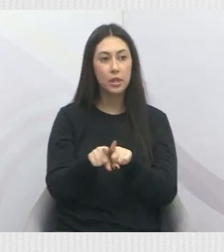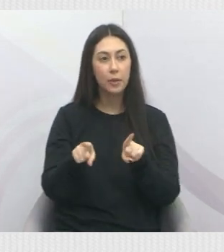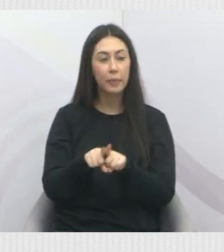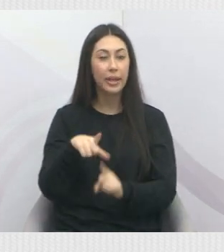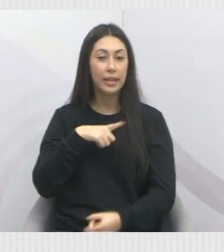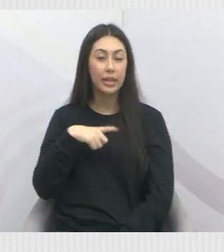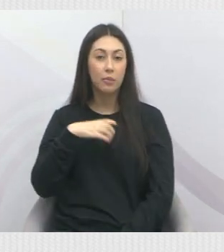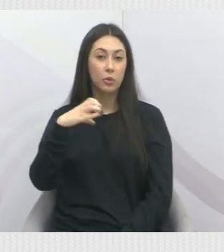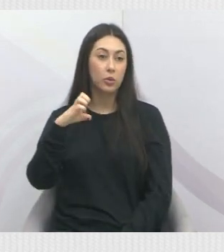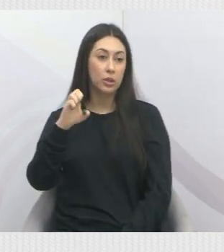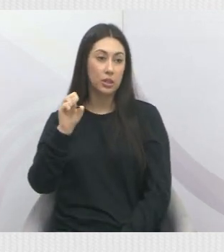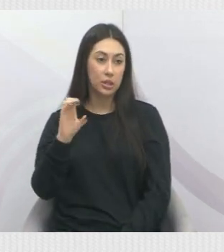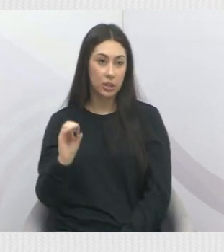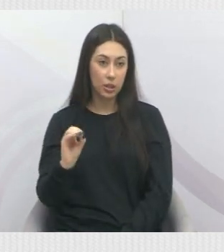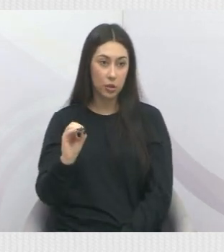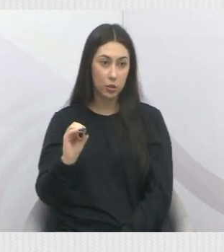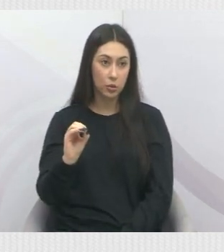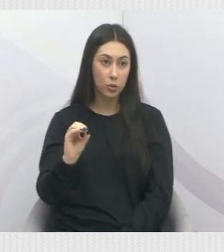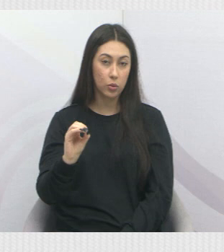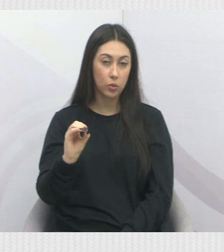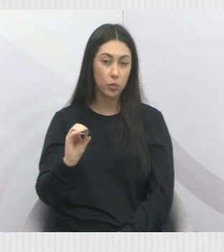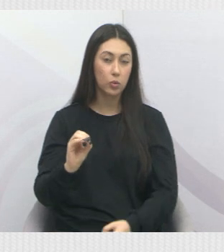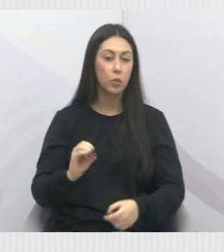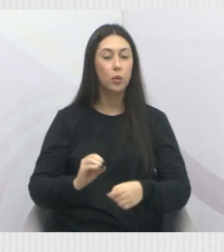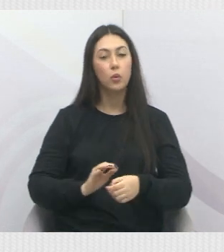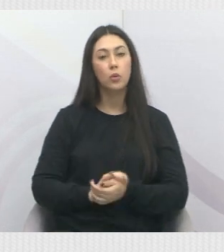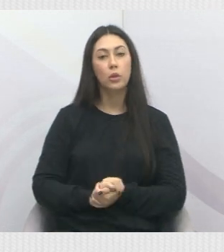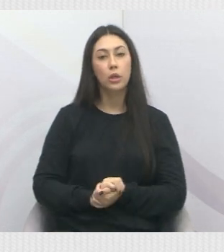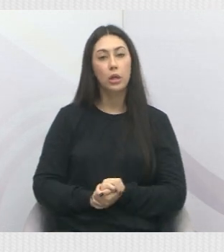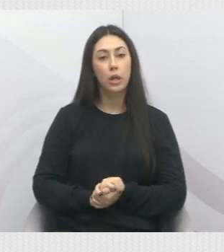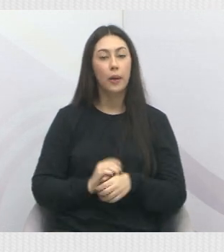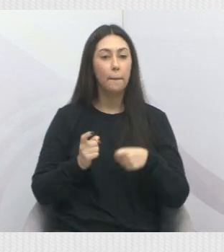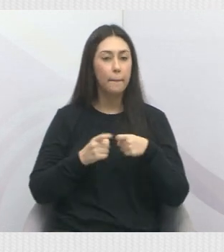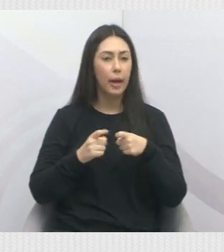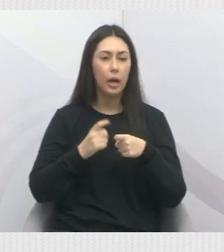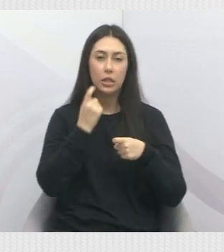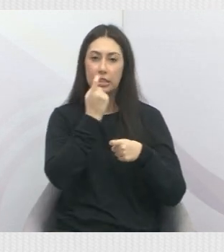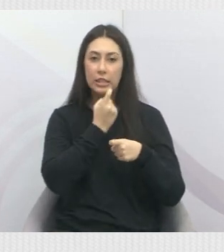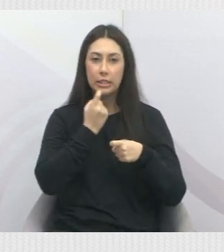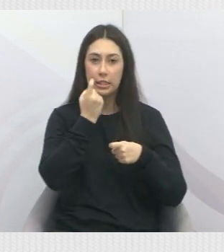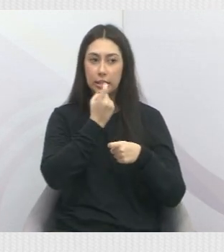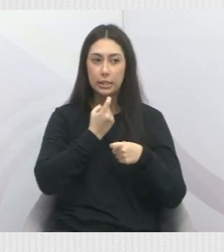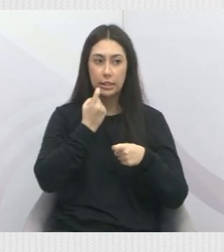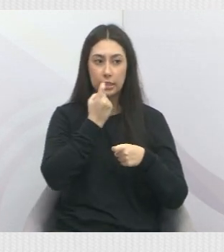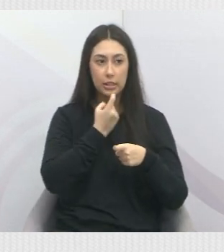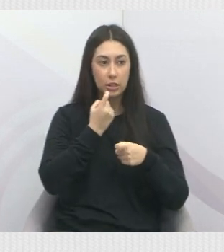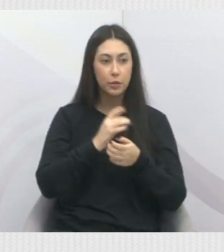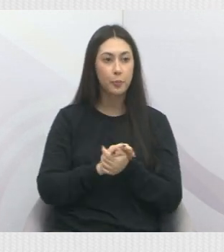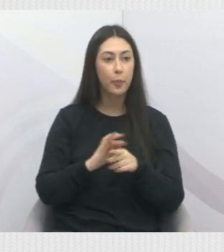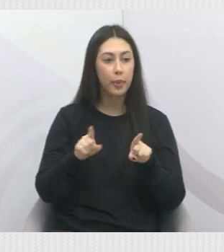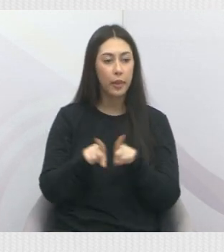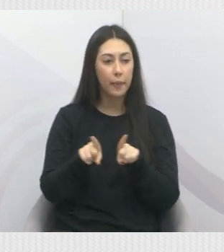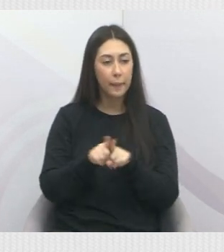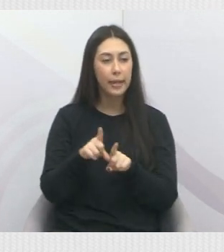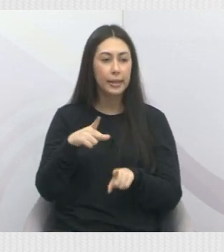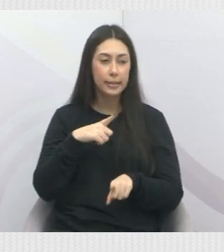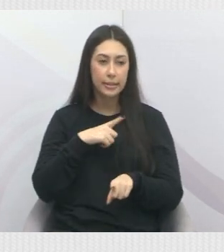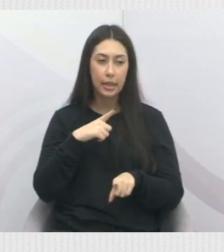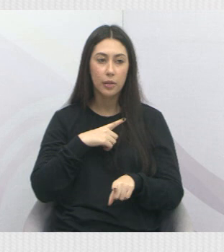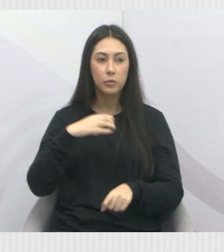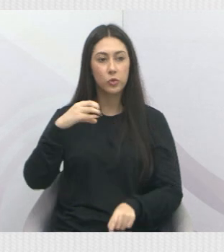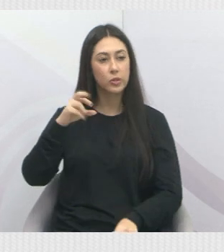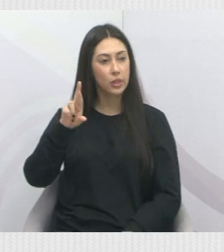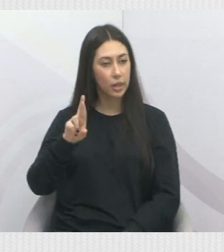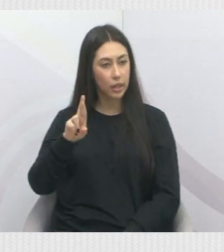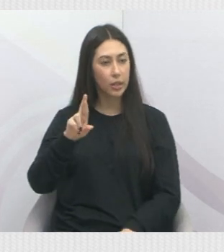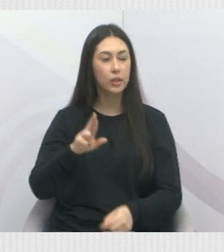Centro Especializado Odontológico, com as especialidades odontológicas. Temos Centro de Reabilitação,